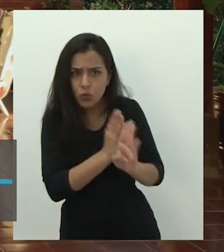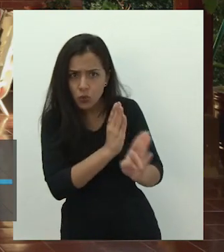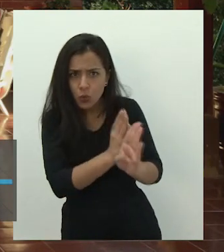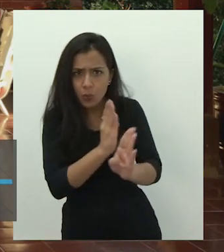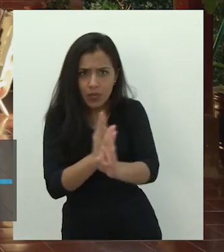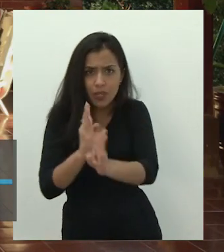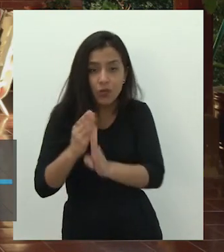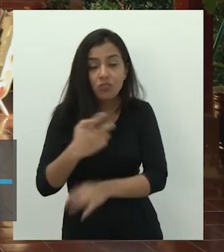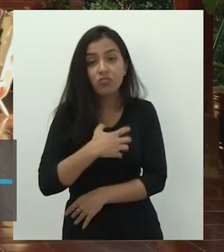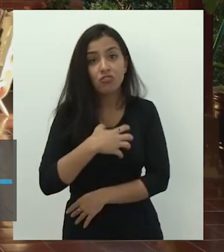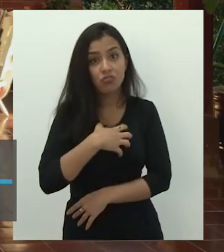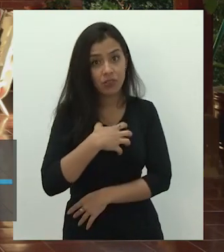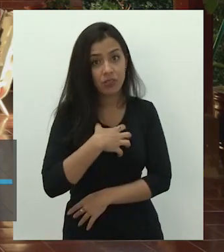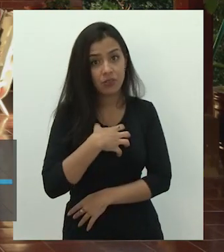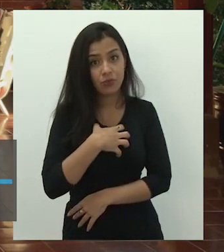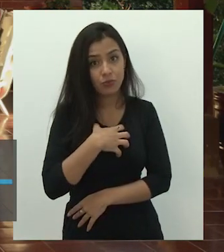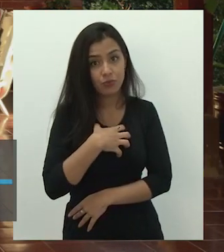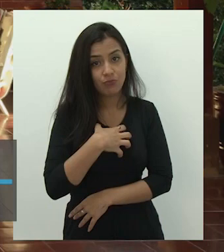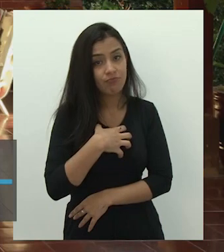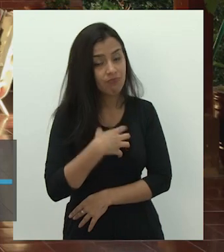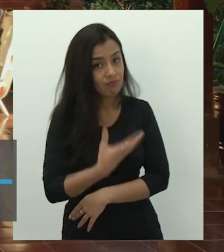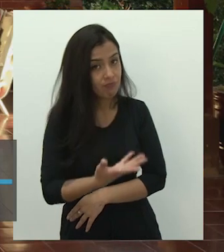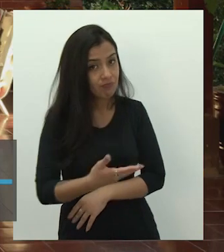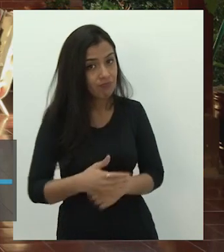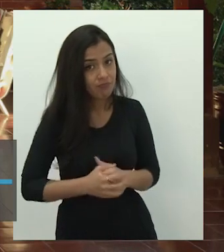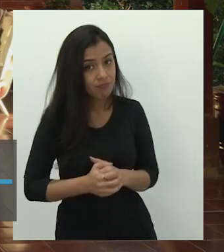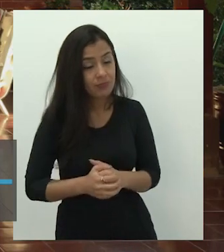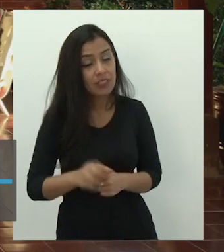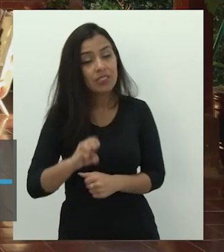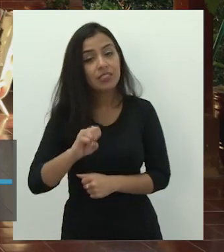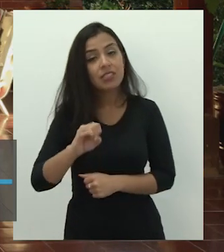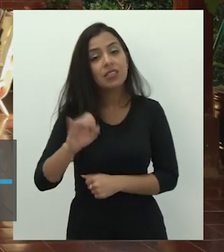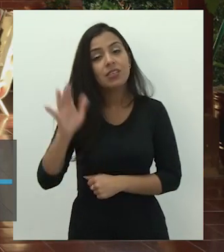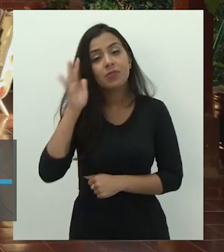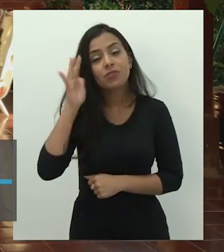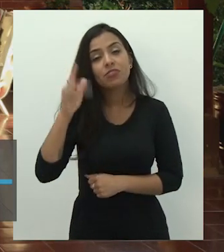pensarmos em mais 5 termos, mas sem escrever todos?